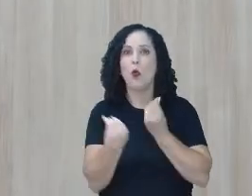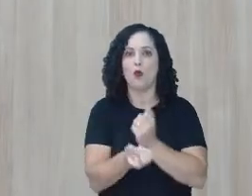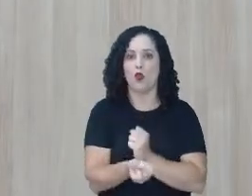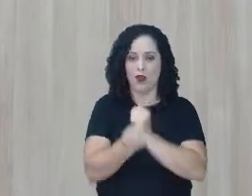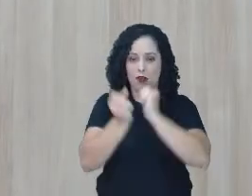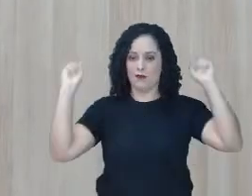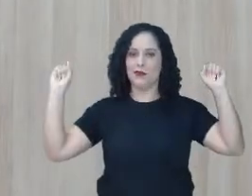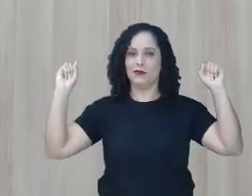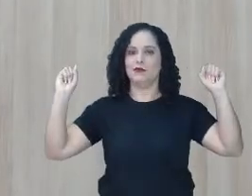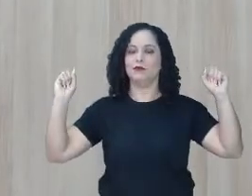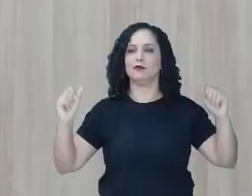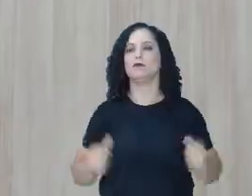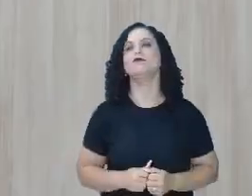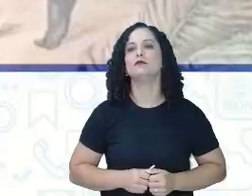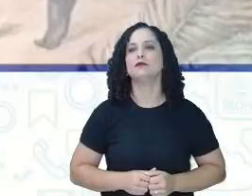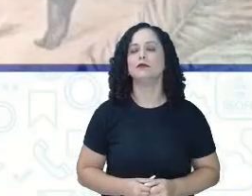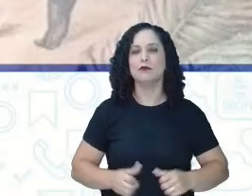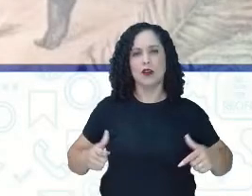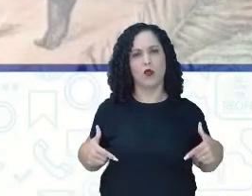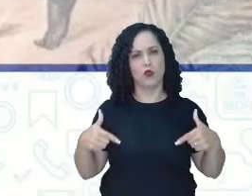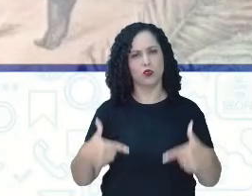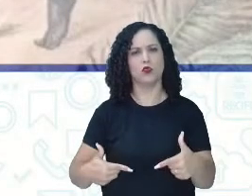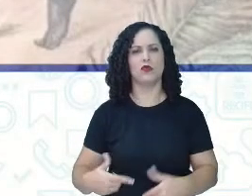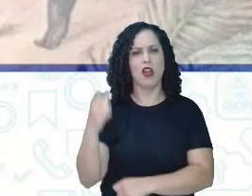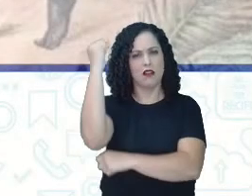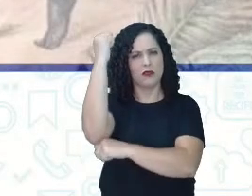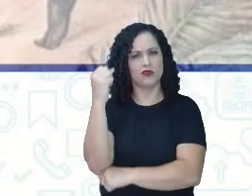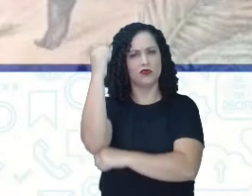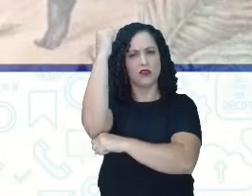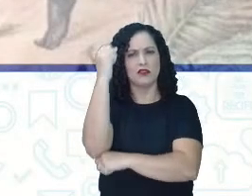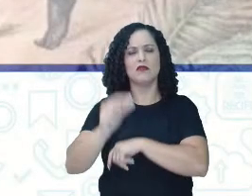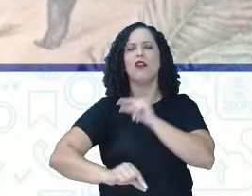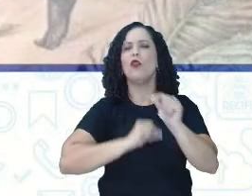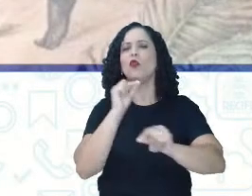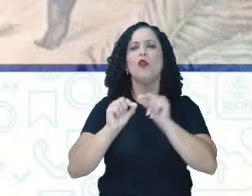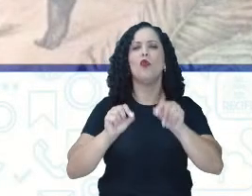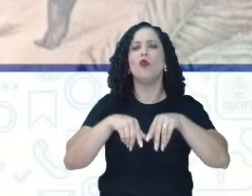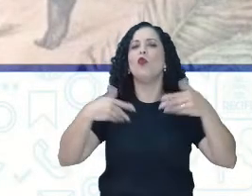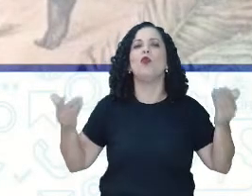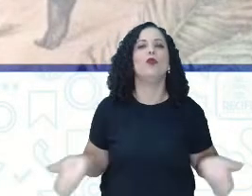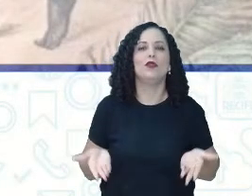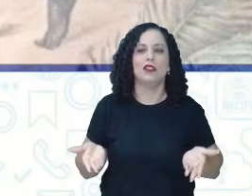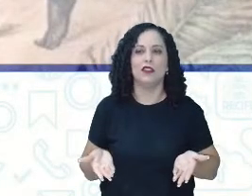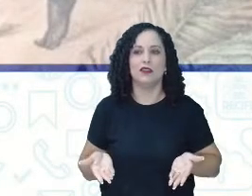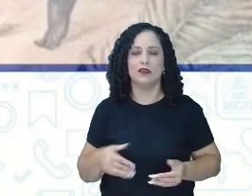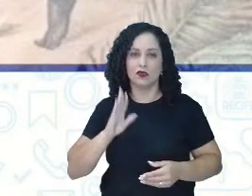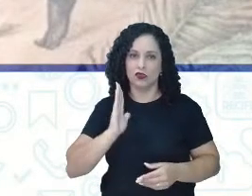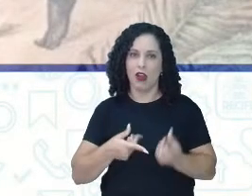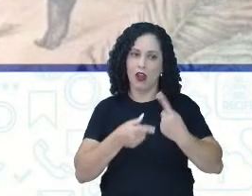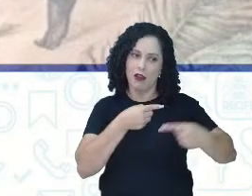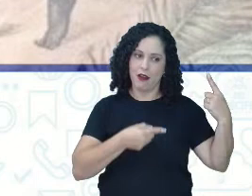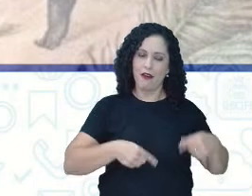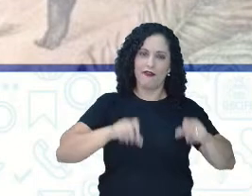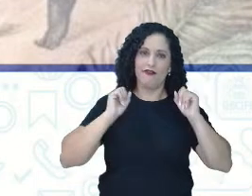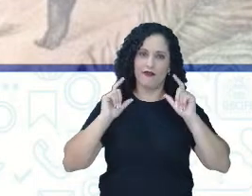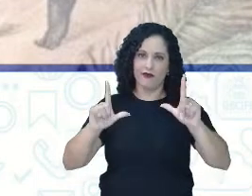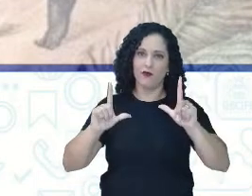aqui falando sobre a resistência. Né? Nas imagens a gente já apresentou um pouco sobre essa resistência, né?